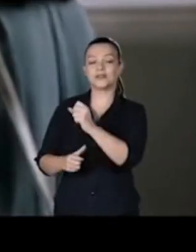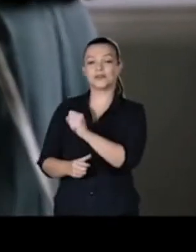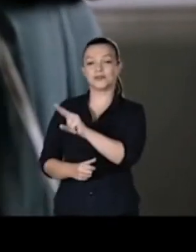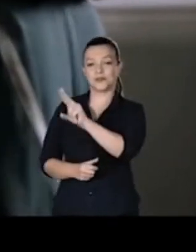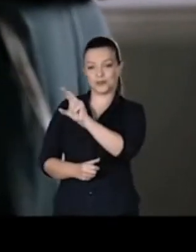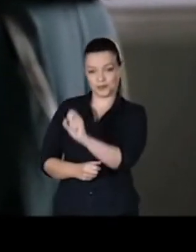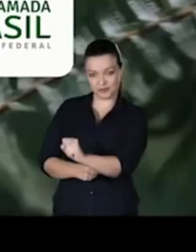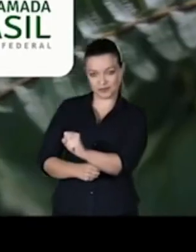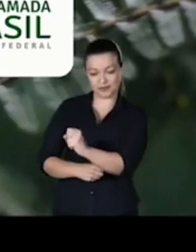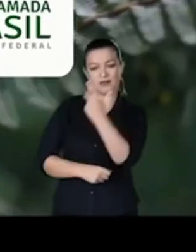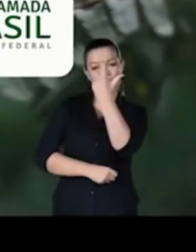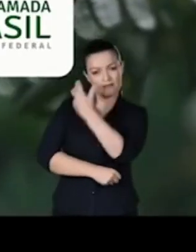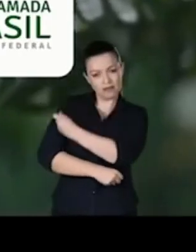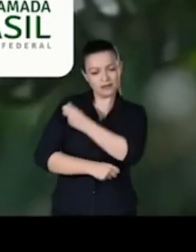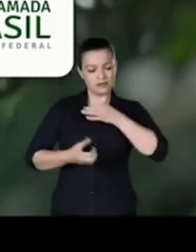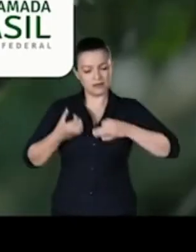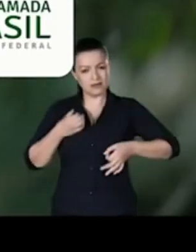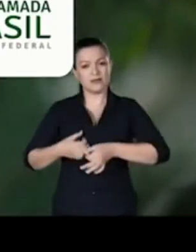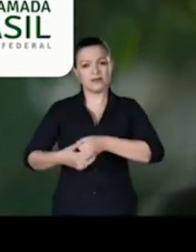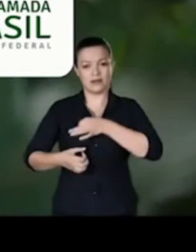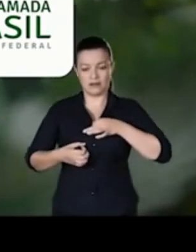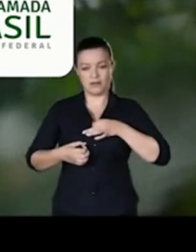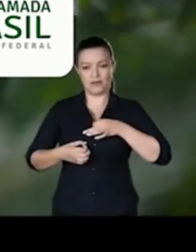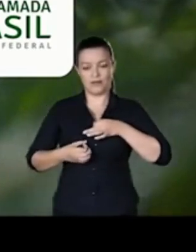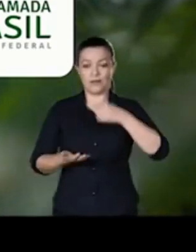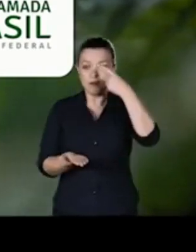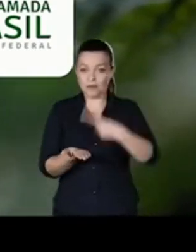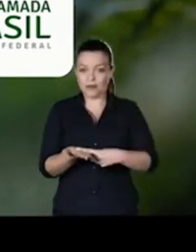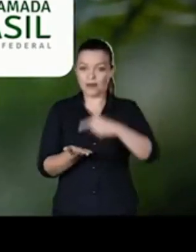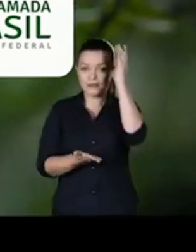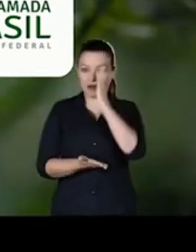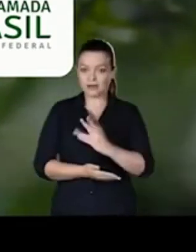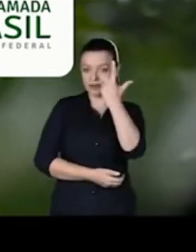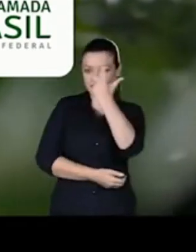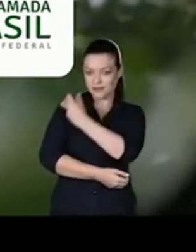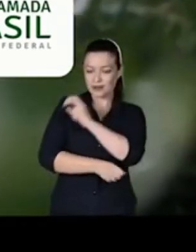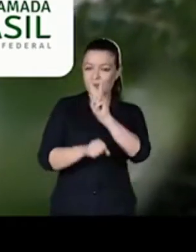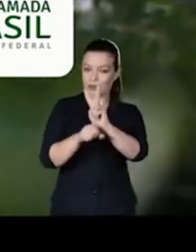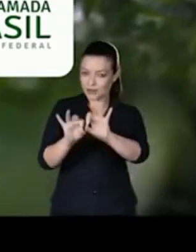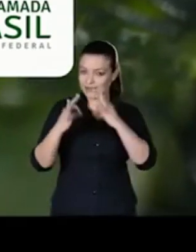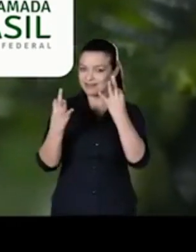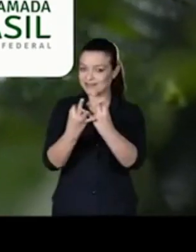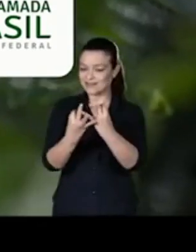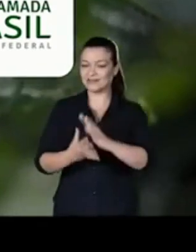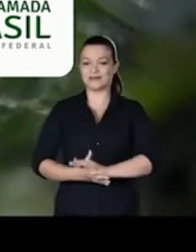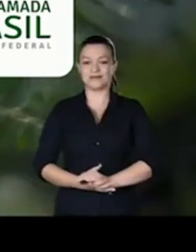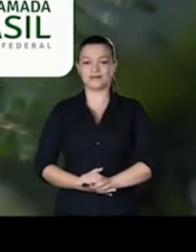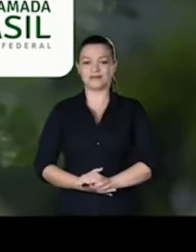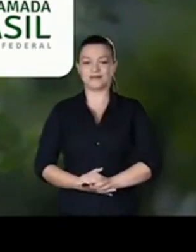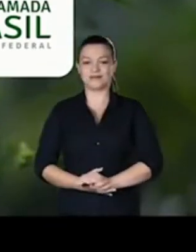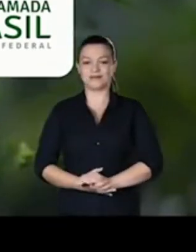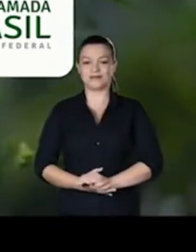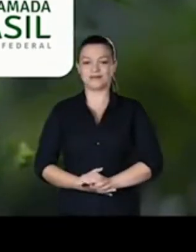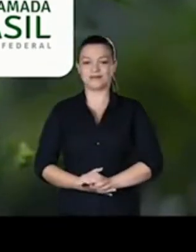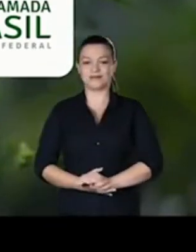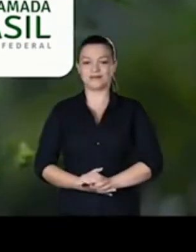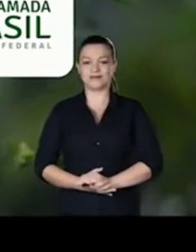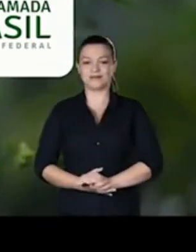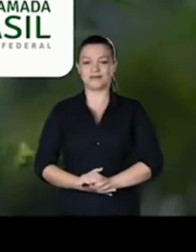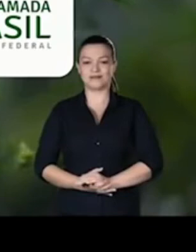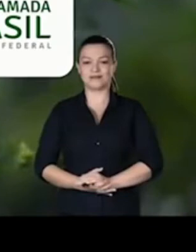unidade de saúde. Vacine-se contra o sarampo. Movimento Vacina Brasil. Mais proteção para a sua família.